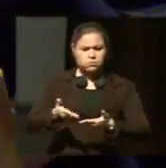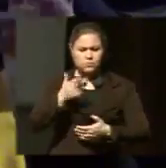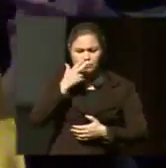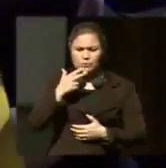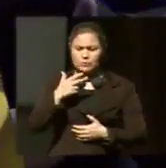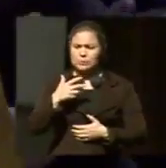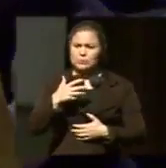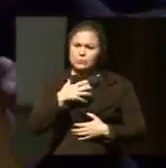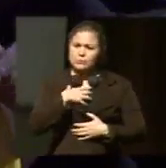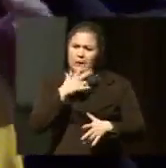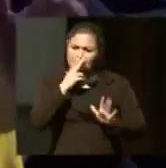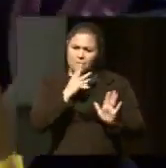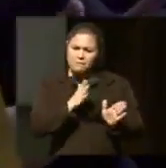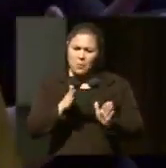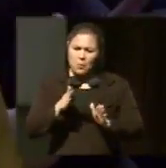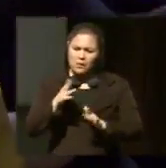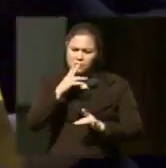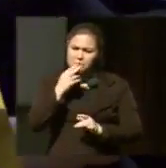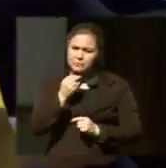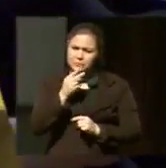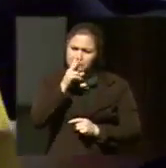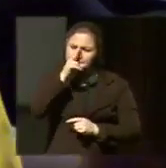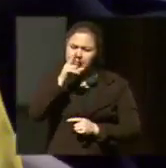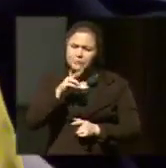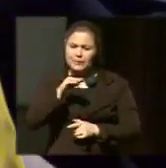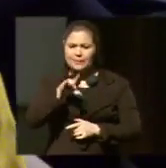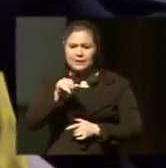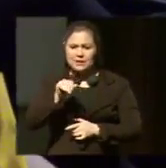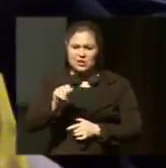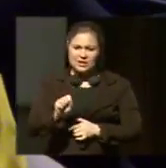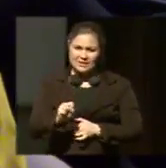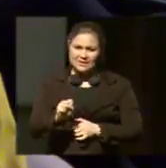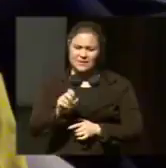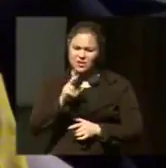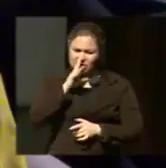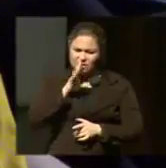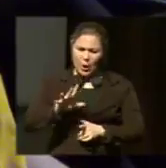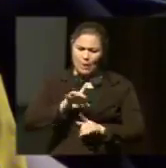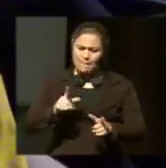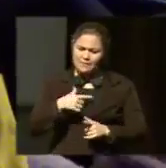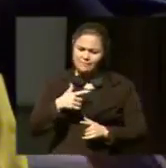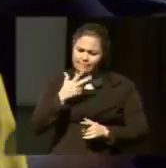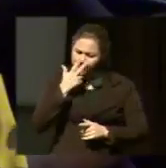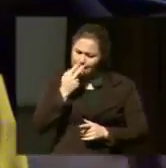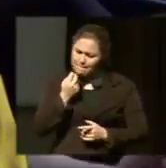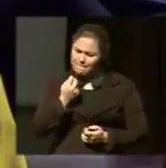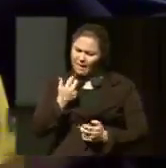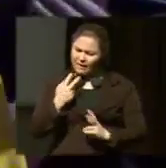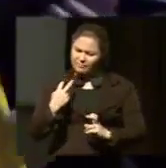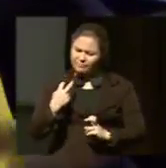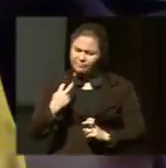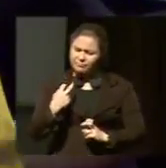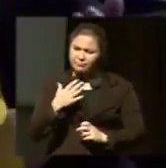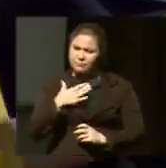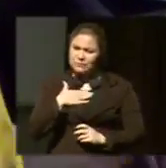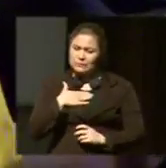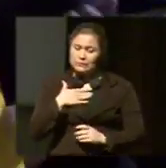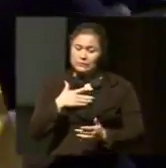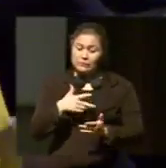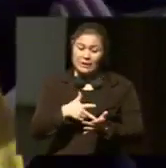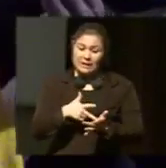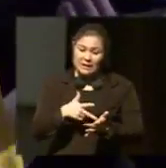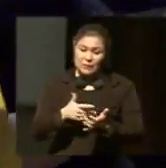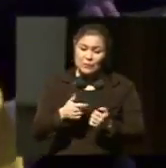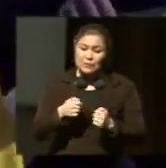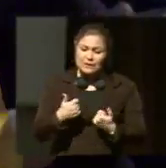muito grande as mídias de uma maneira geral, mas me parece que o que verdadeiramente está